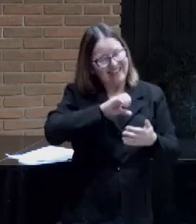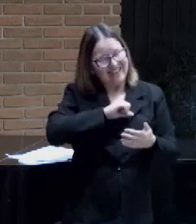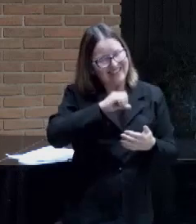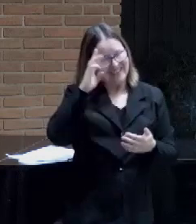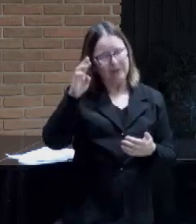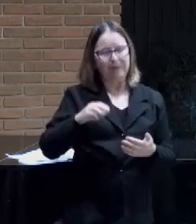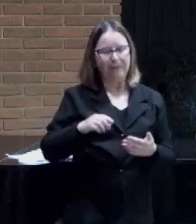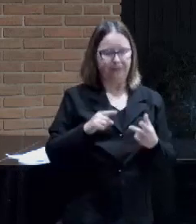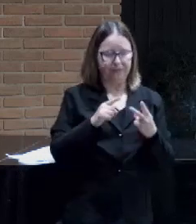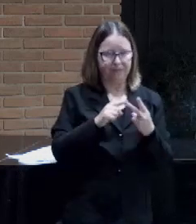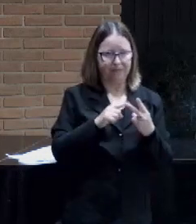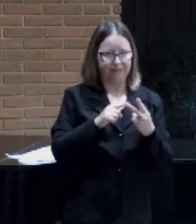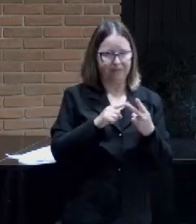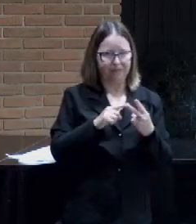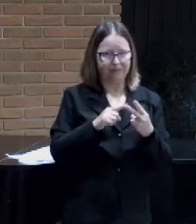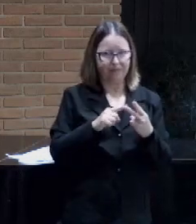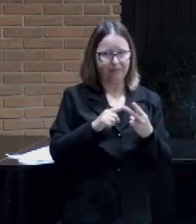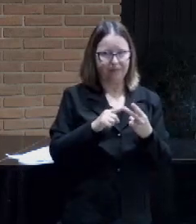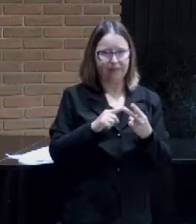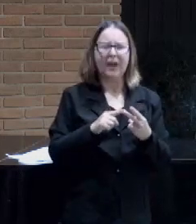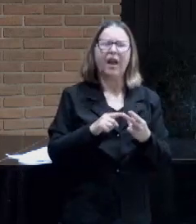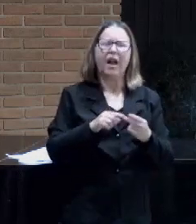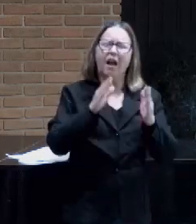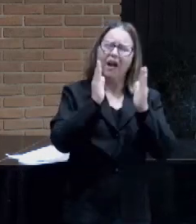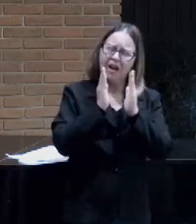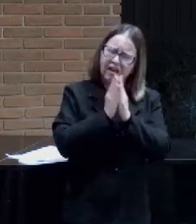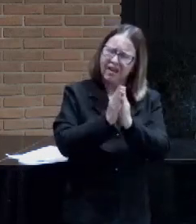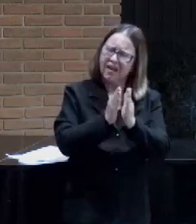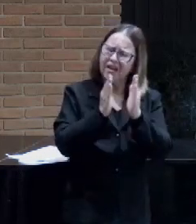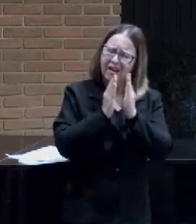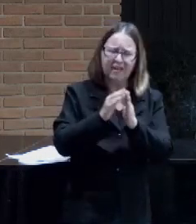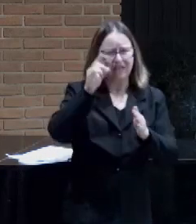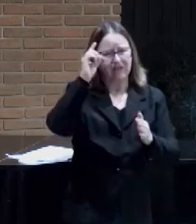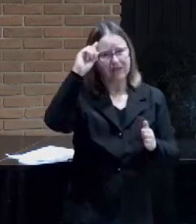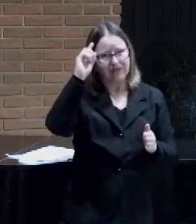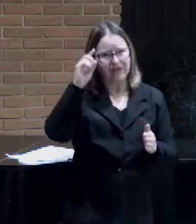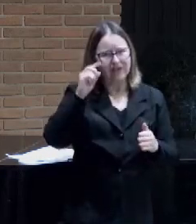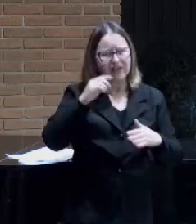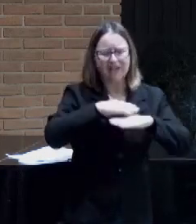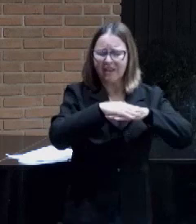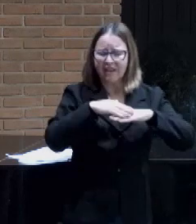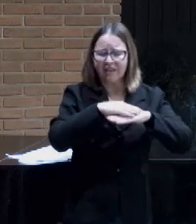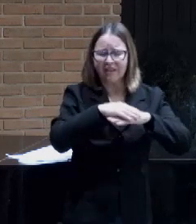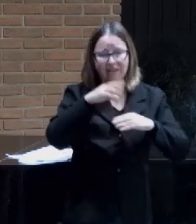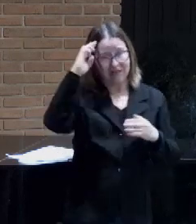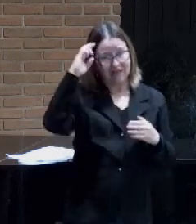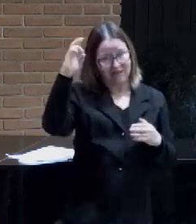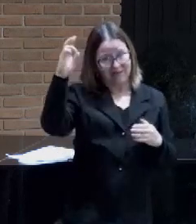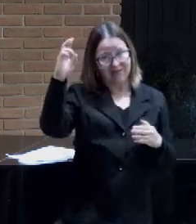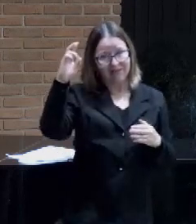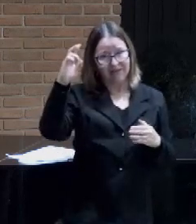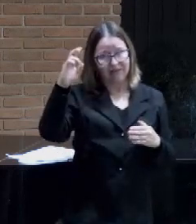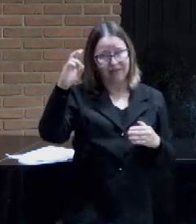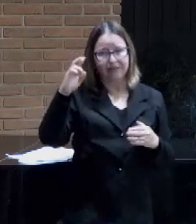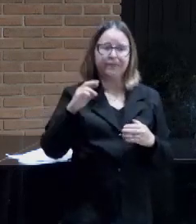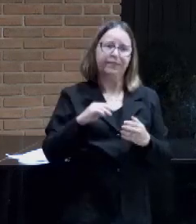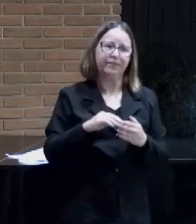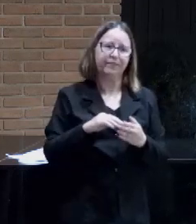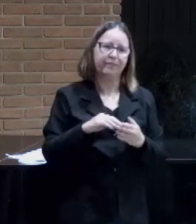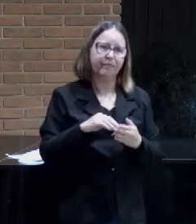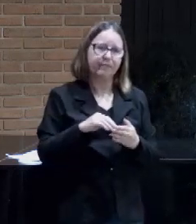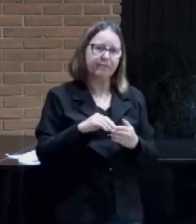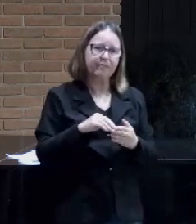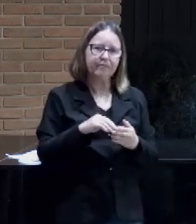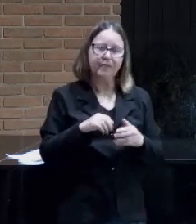Segunda coisa, invista tempo orando. Ore todos os dias, fale com o Senhor. Busque ter em mente o que você vai pedir em oração. Meus irmãos,